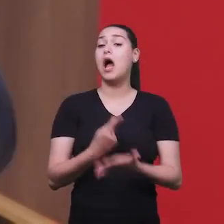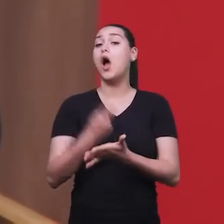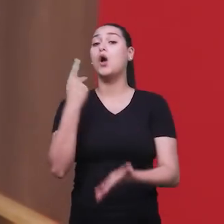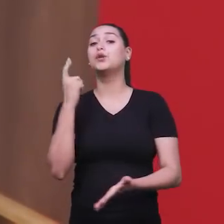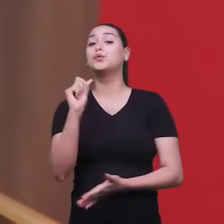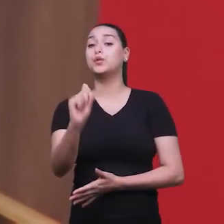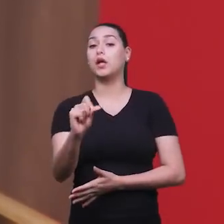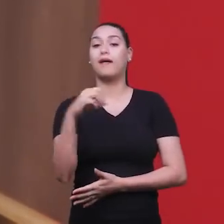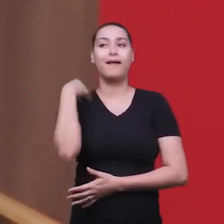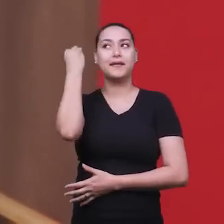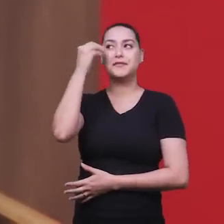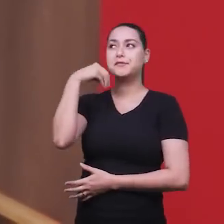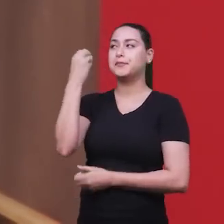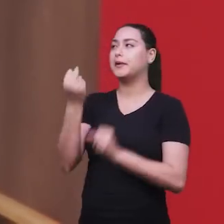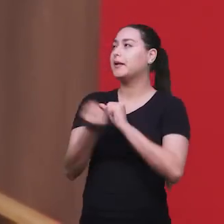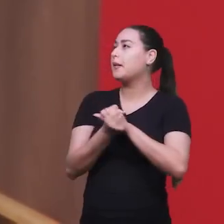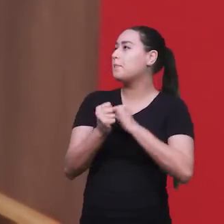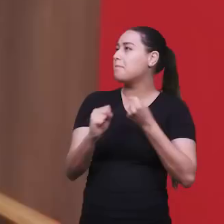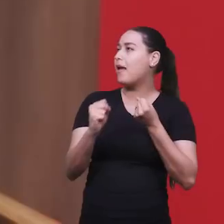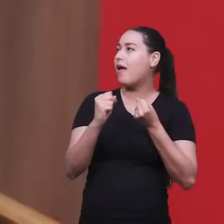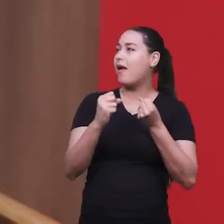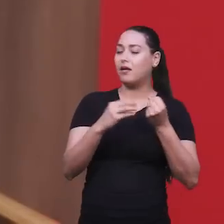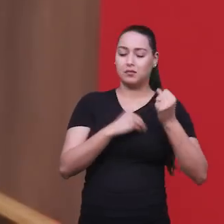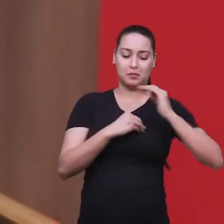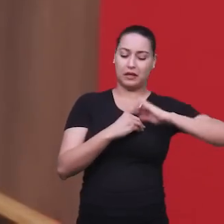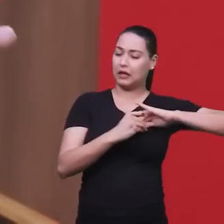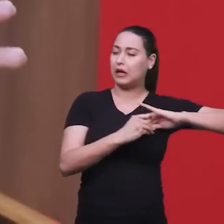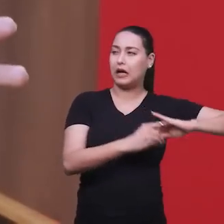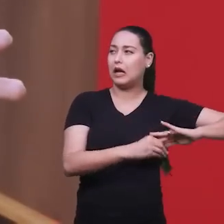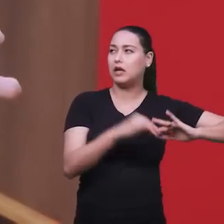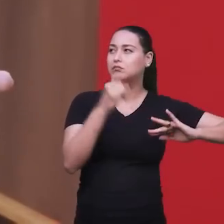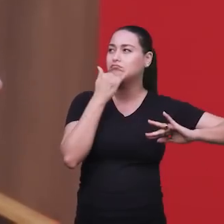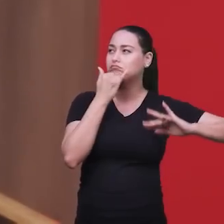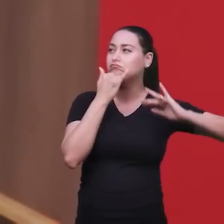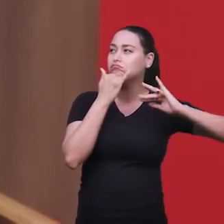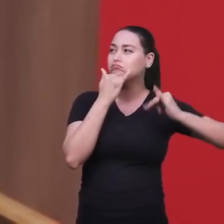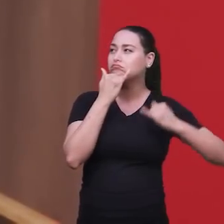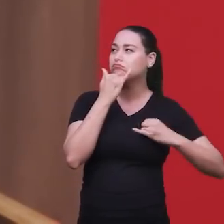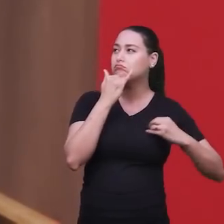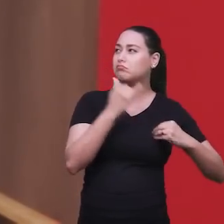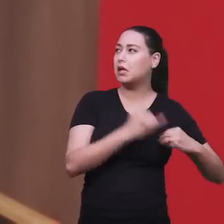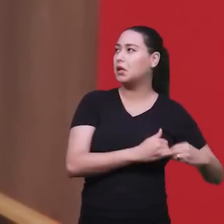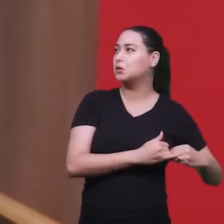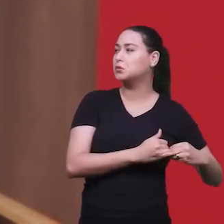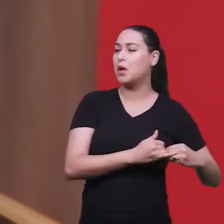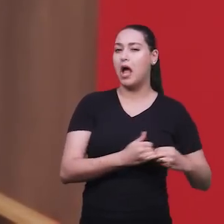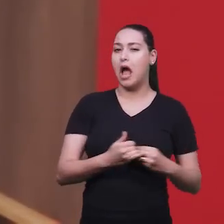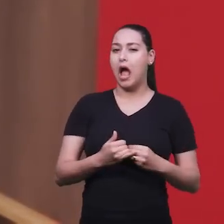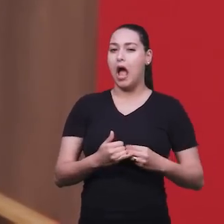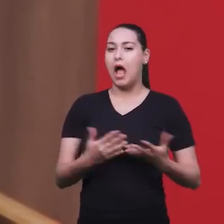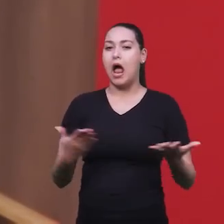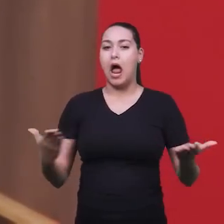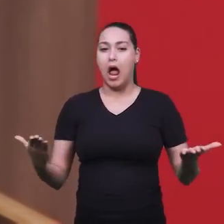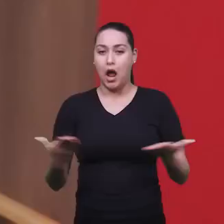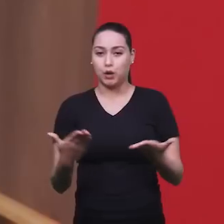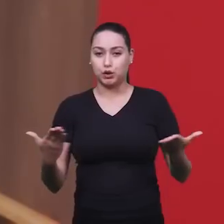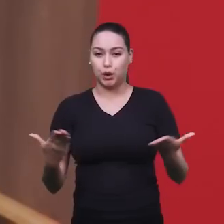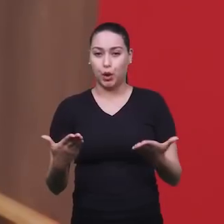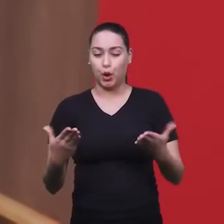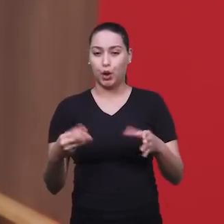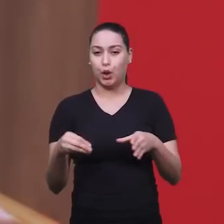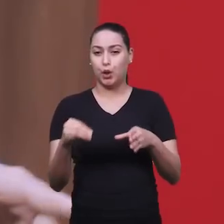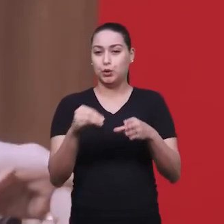errada, enfim. Aí chega um momento que tem uma experiência, é liberto pelo Senhor, os pecados são perdoados, é recebido